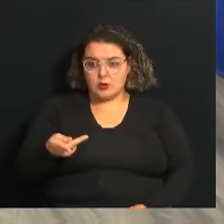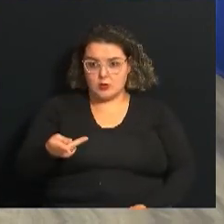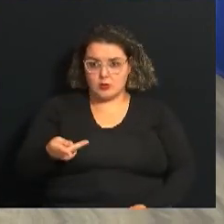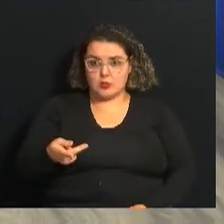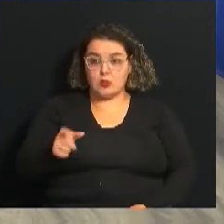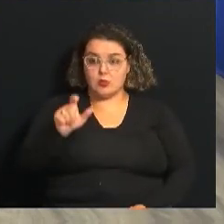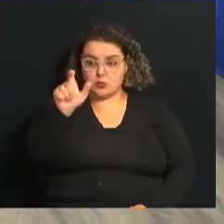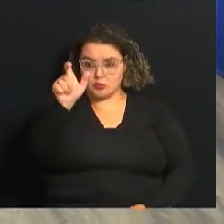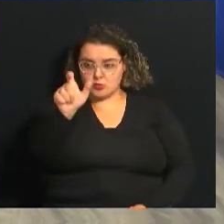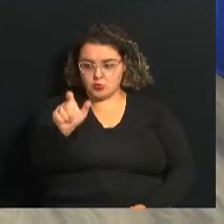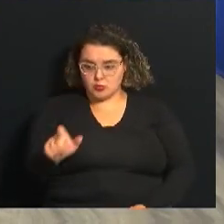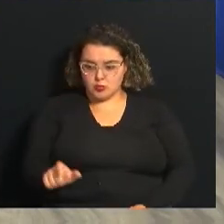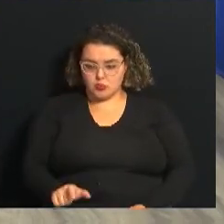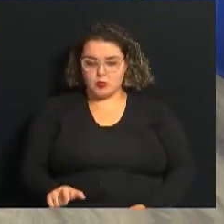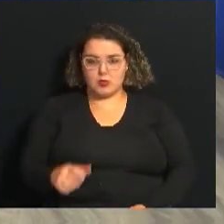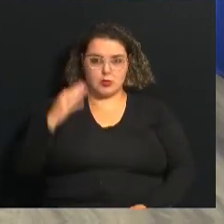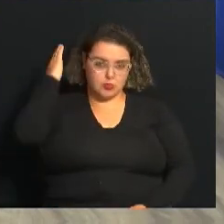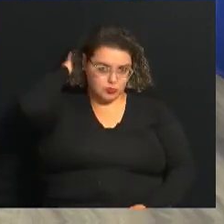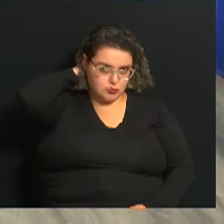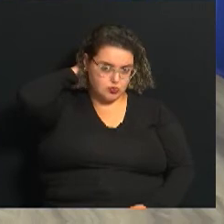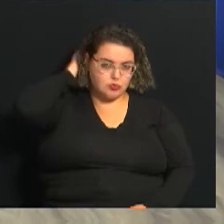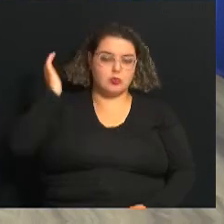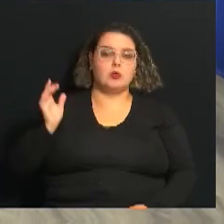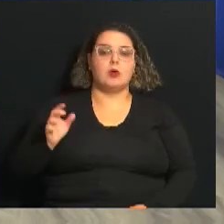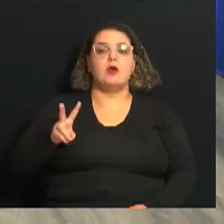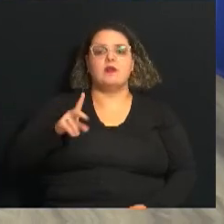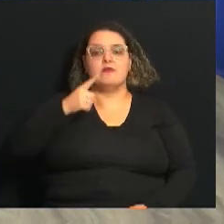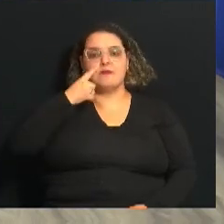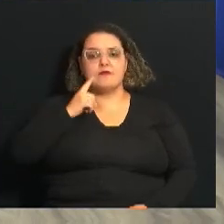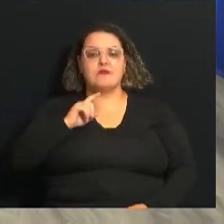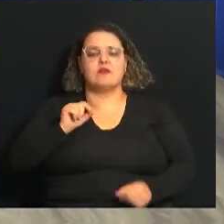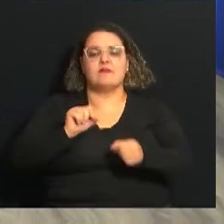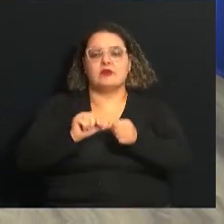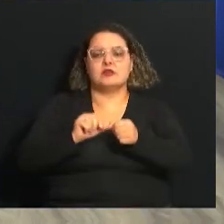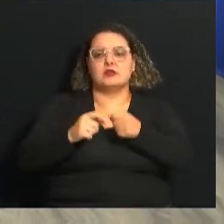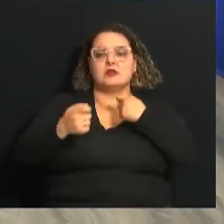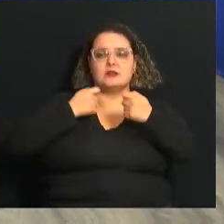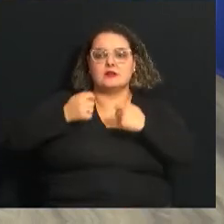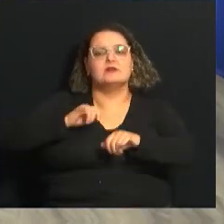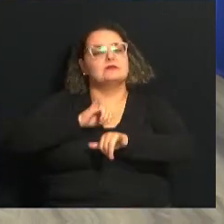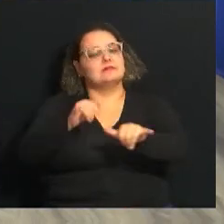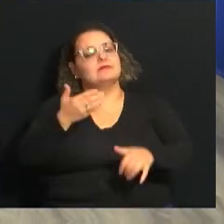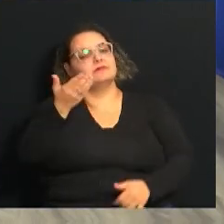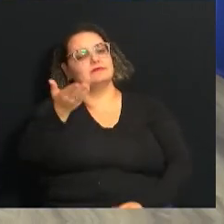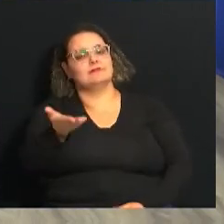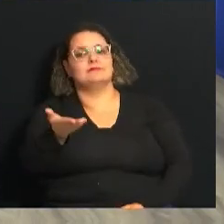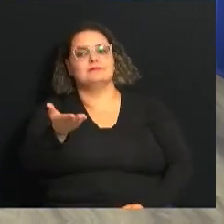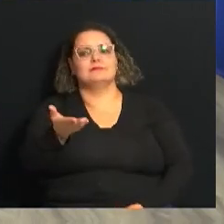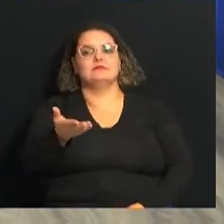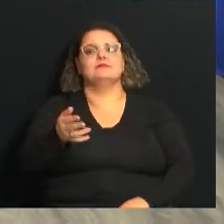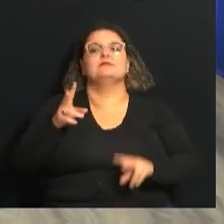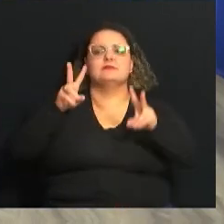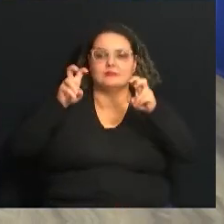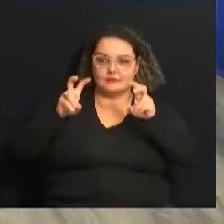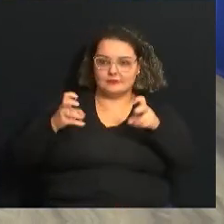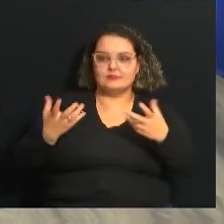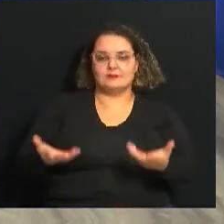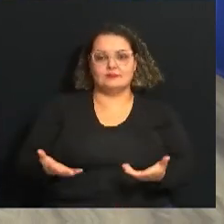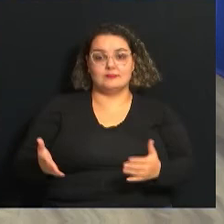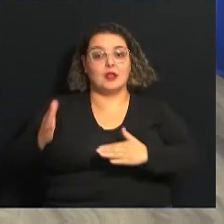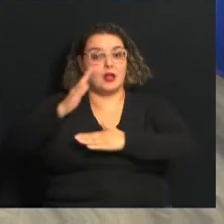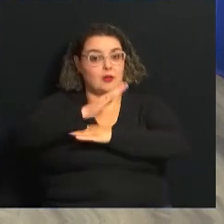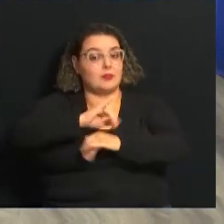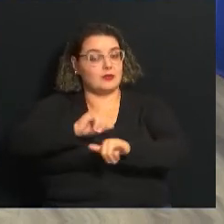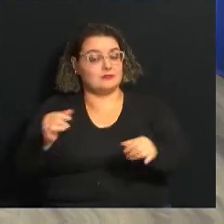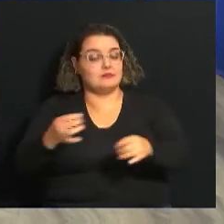escoliose. A Viviane Novaes vai fazer a entrevista e a gente avisa aqui para vocês sobre este assunto. Câmara Notícia fica